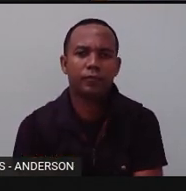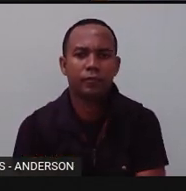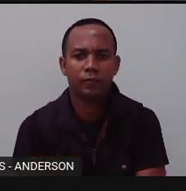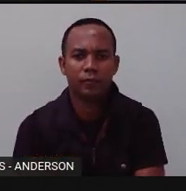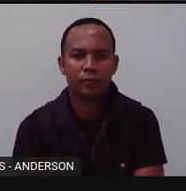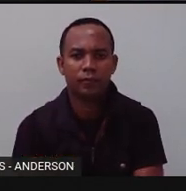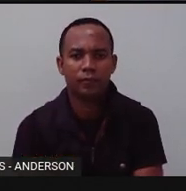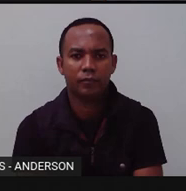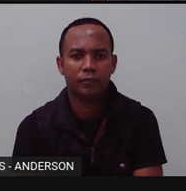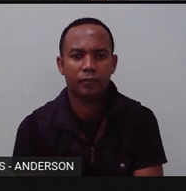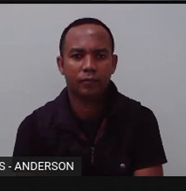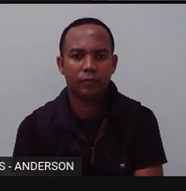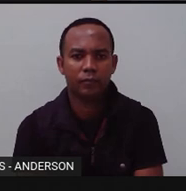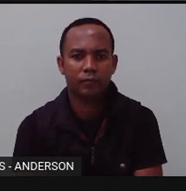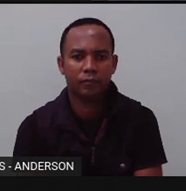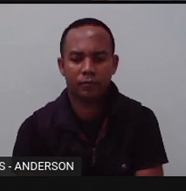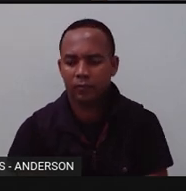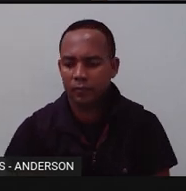Vamos lá.